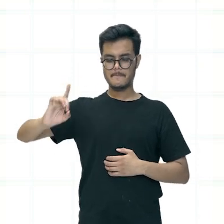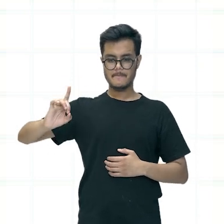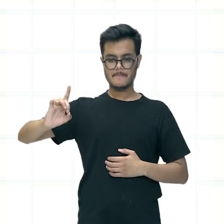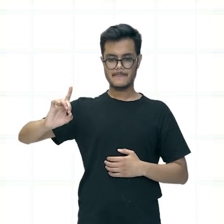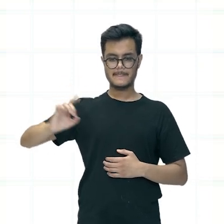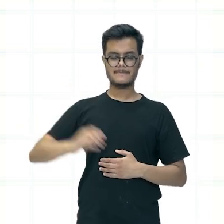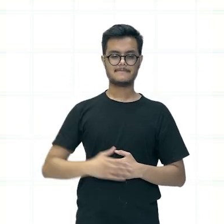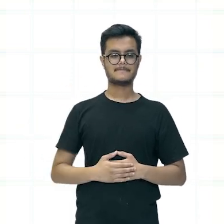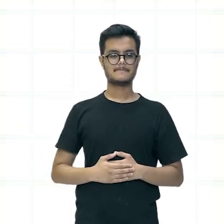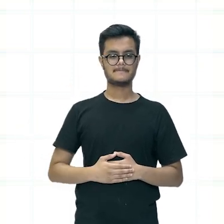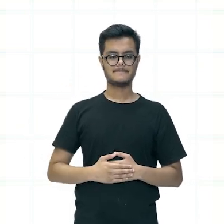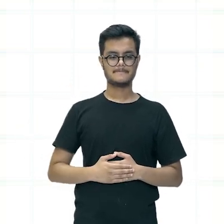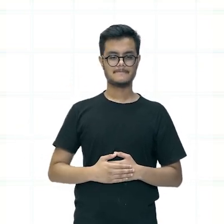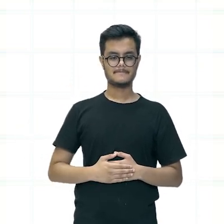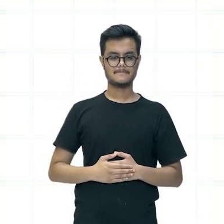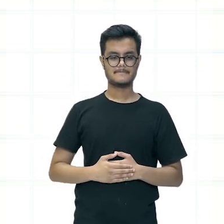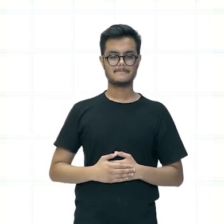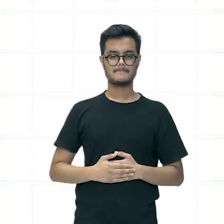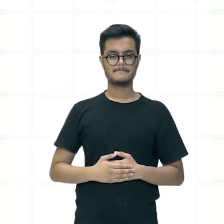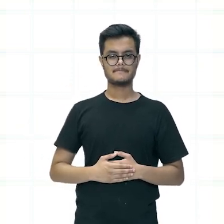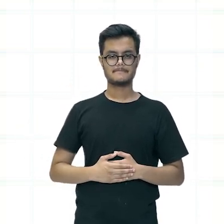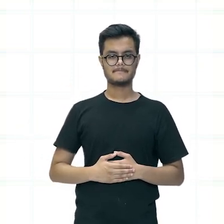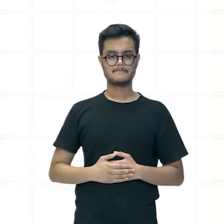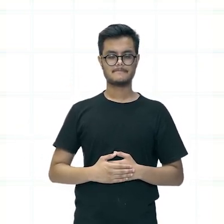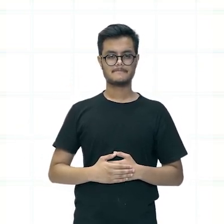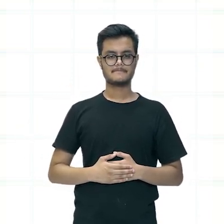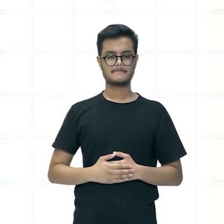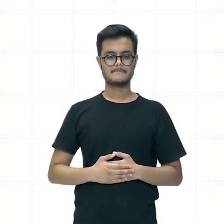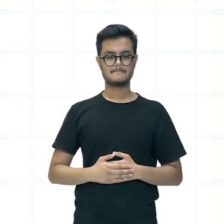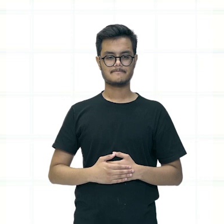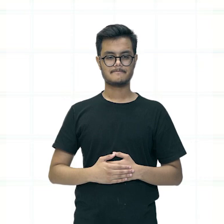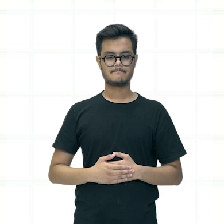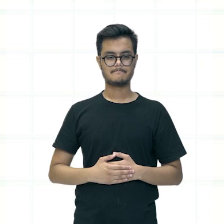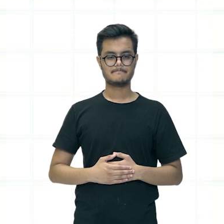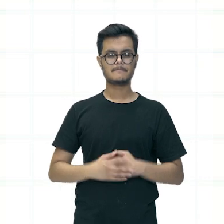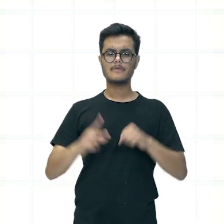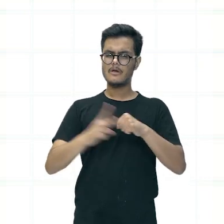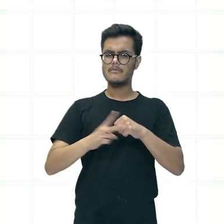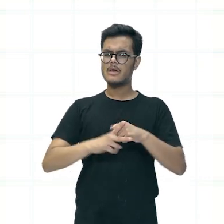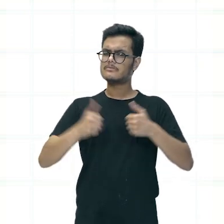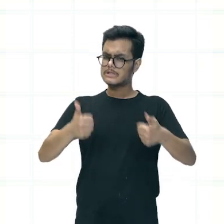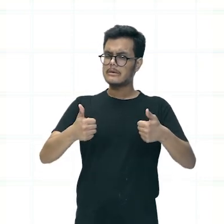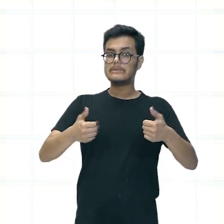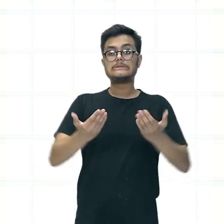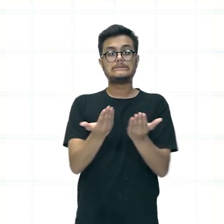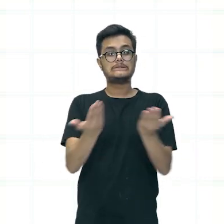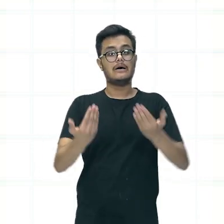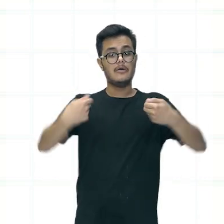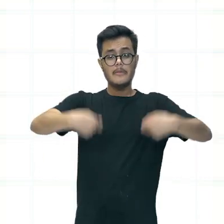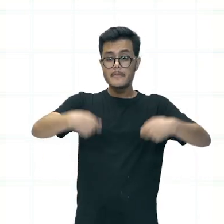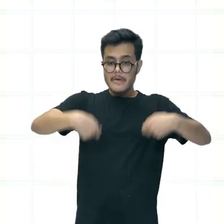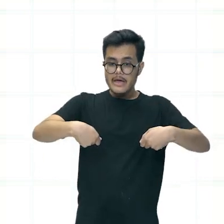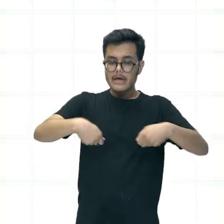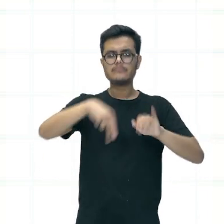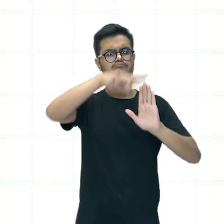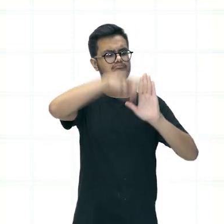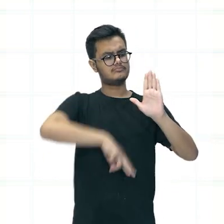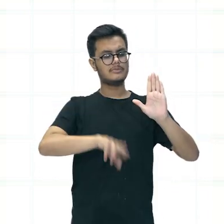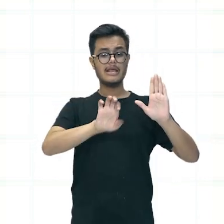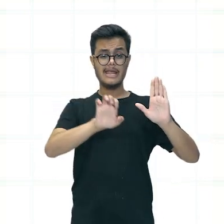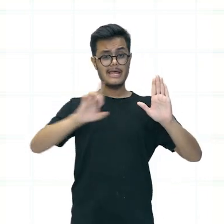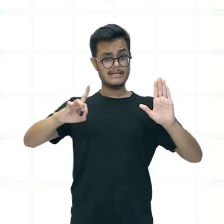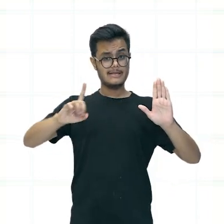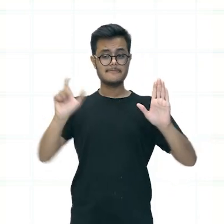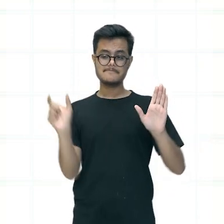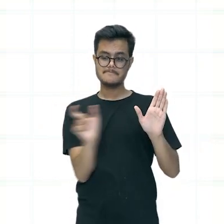Então, plan é planejar. Ele é regular. Se ele é regular, isso quer dizer que ele vai receber o ED ali